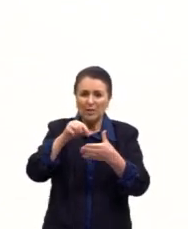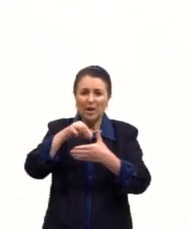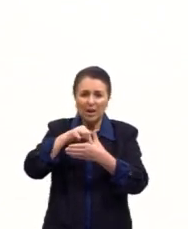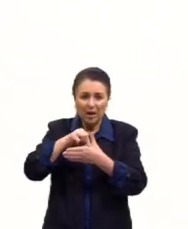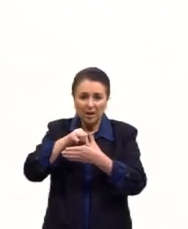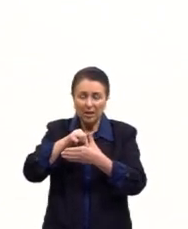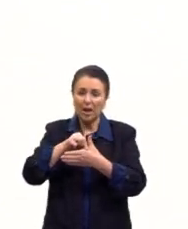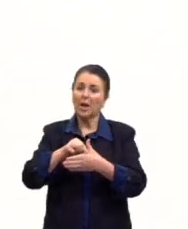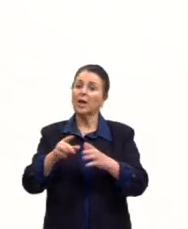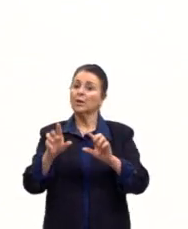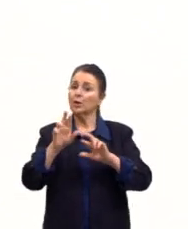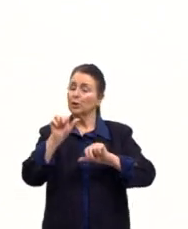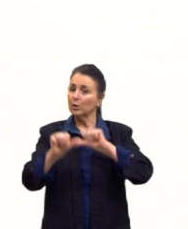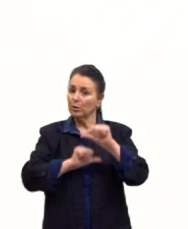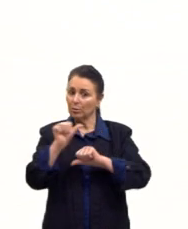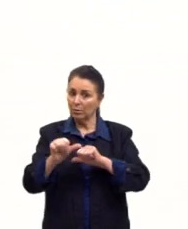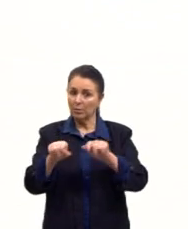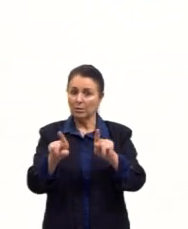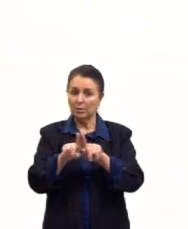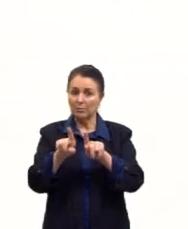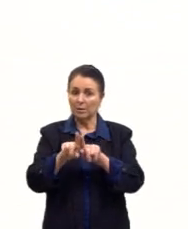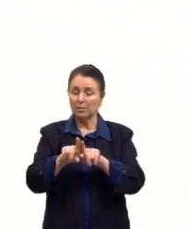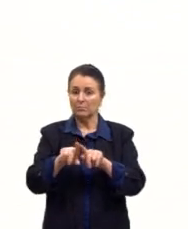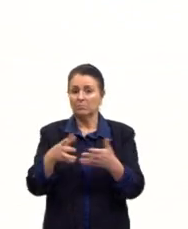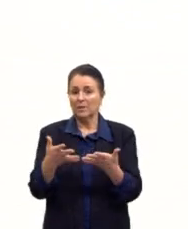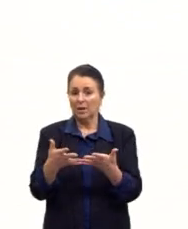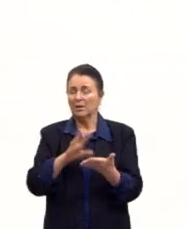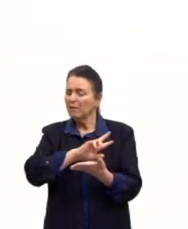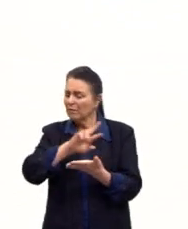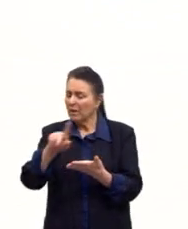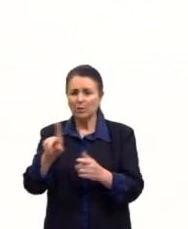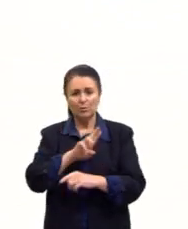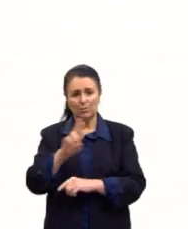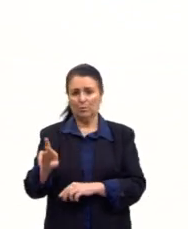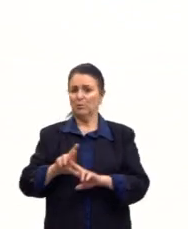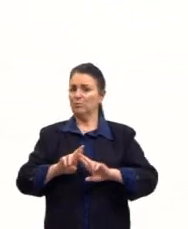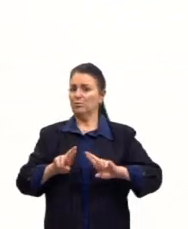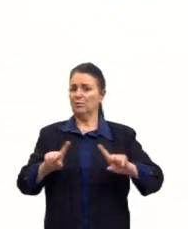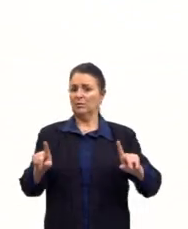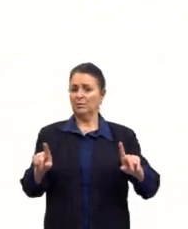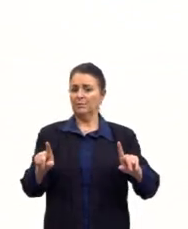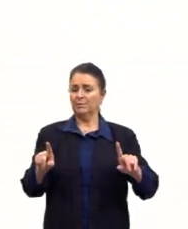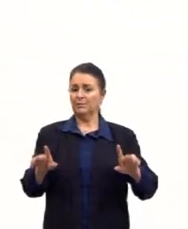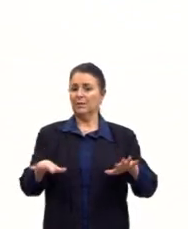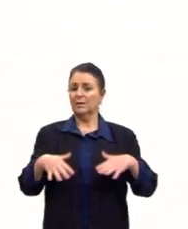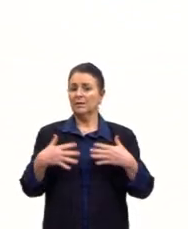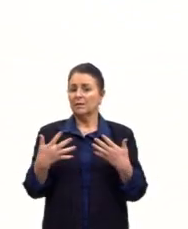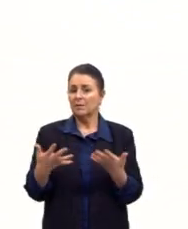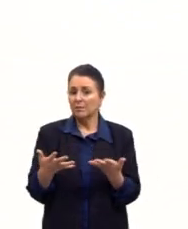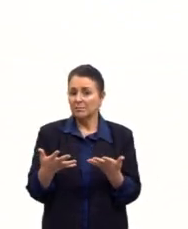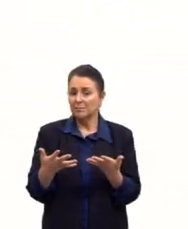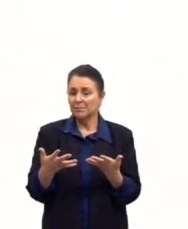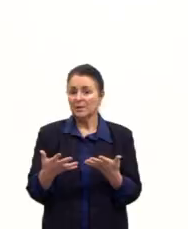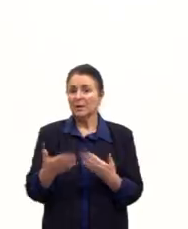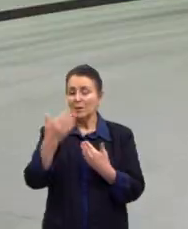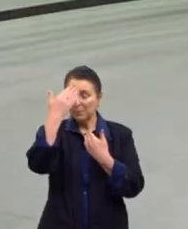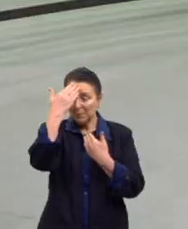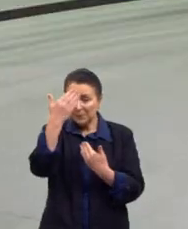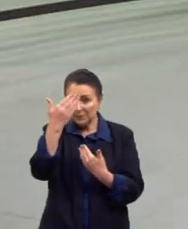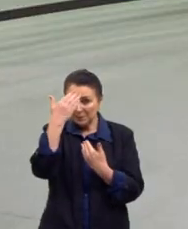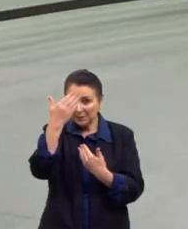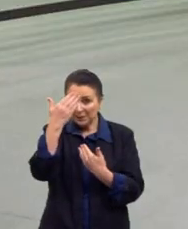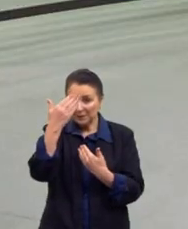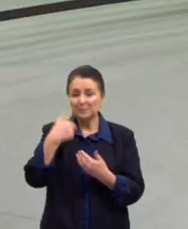alguns lugares ainda vai chamar de boi ralado né boi ralado Então tá eu acho que é isso então muito obrigado